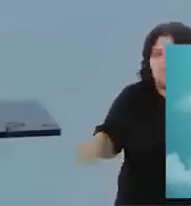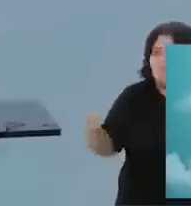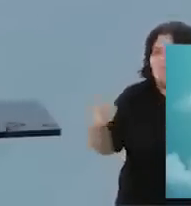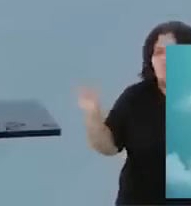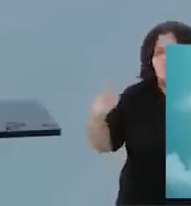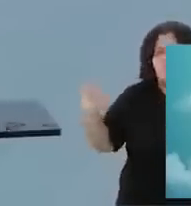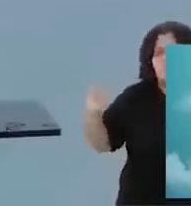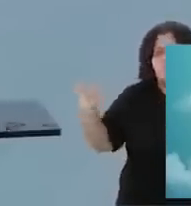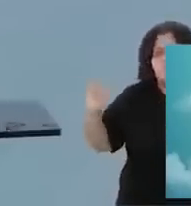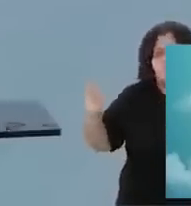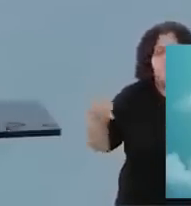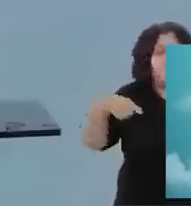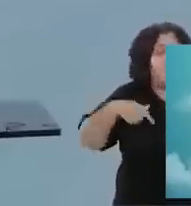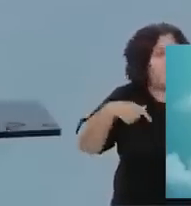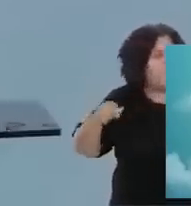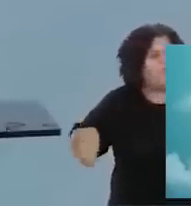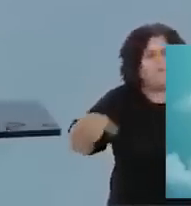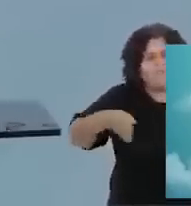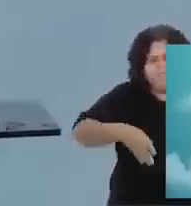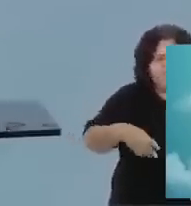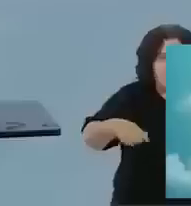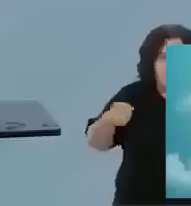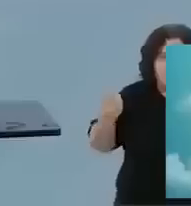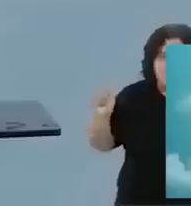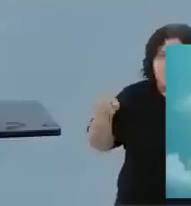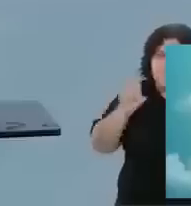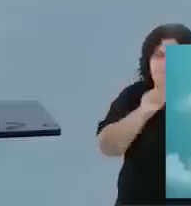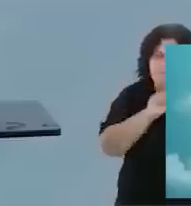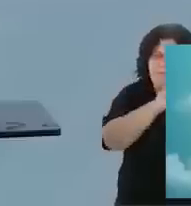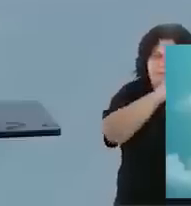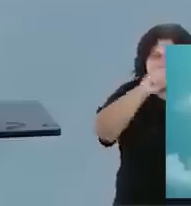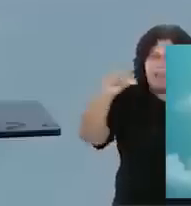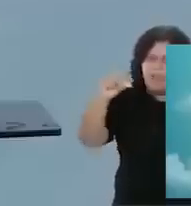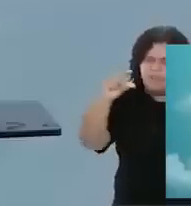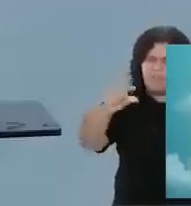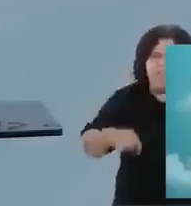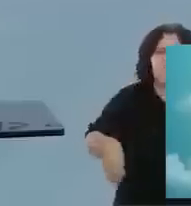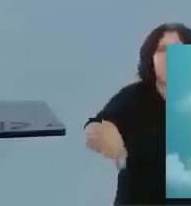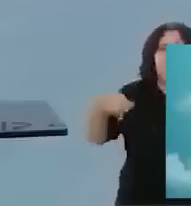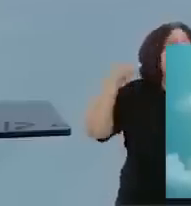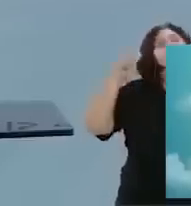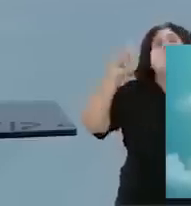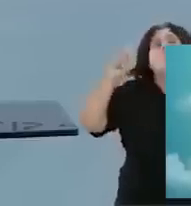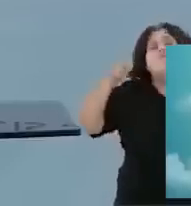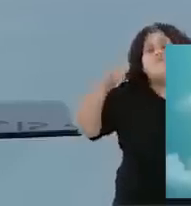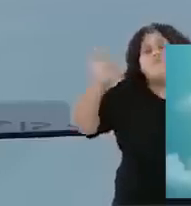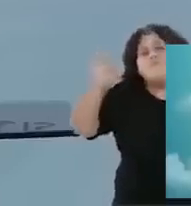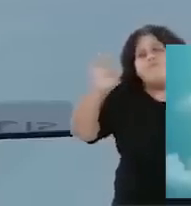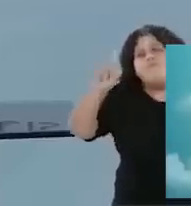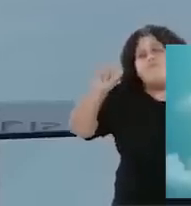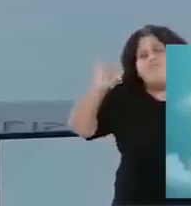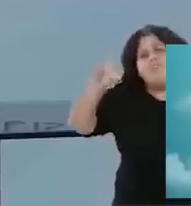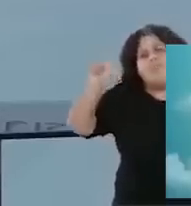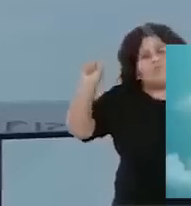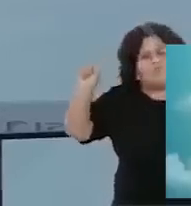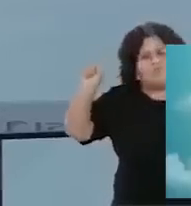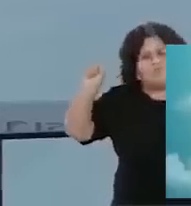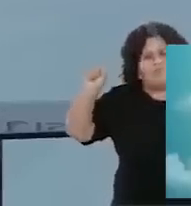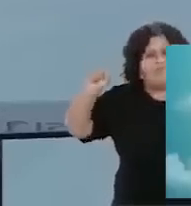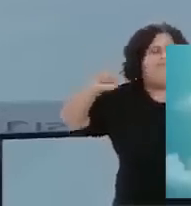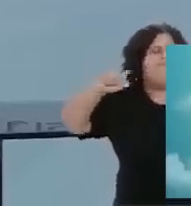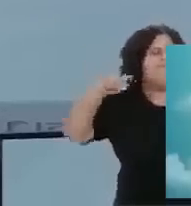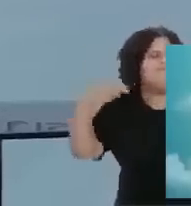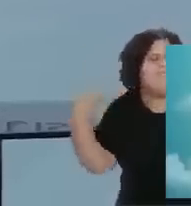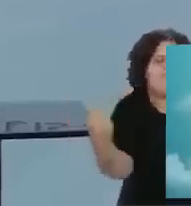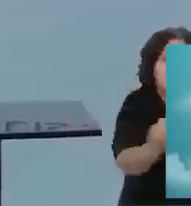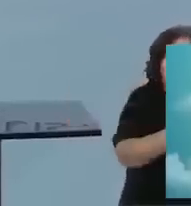é a palavra grega philostorgoi. Tem duas palavrinhas aqui. O amor estorgue é o amor familiar,